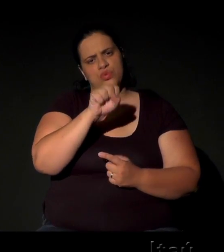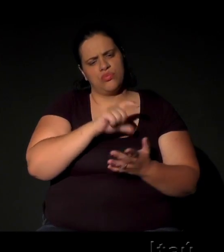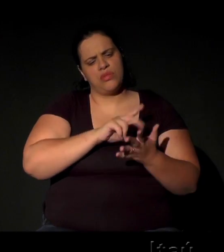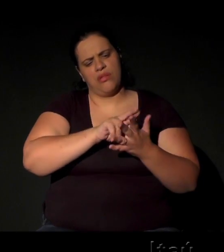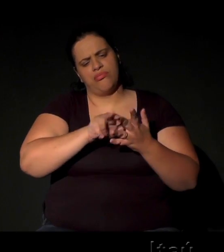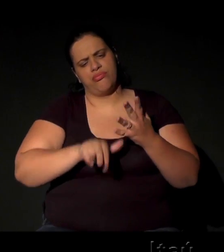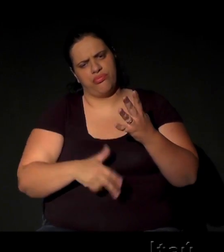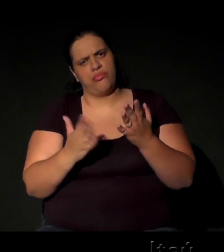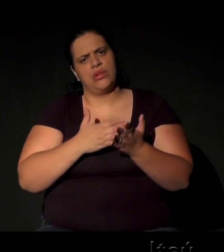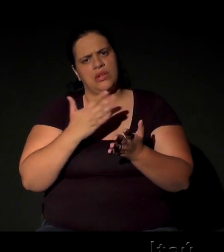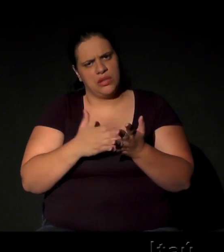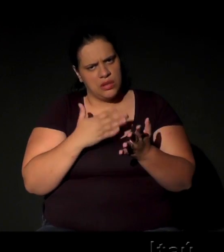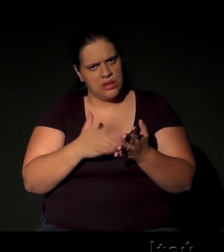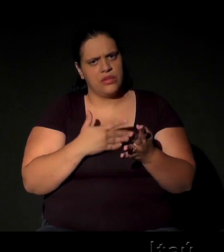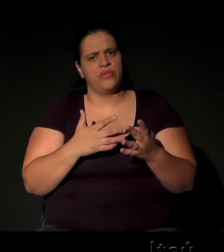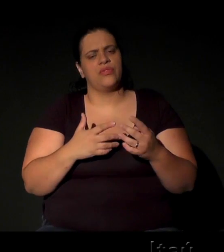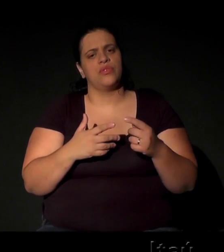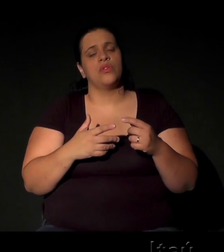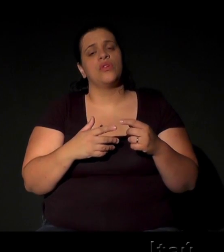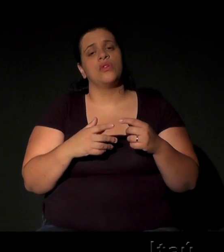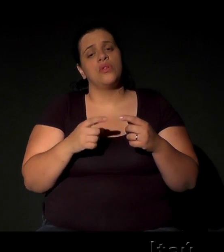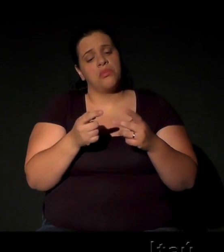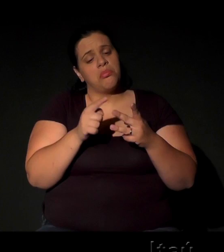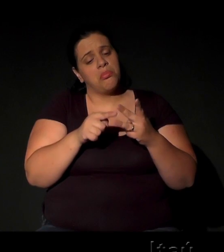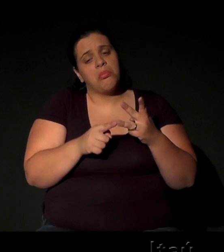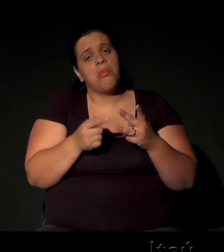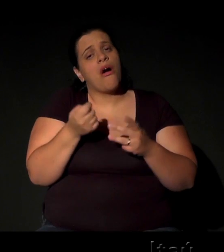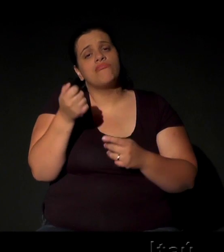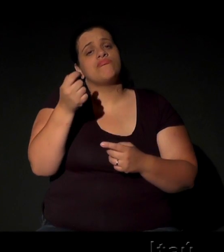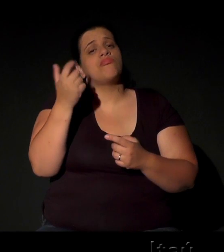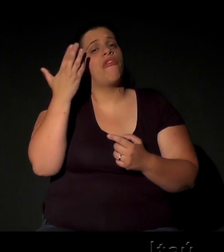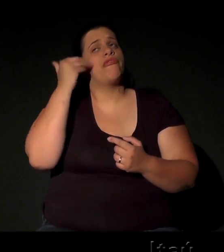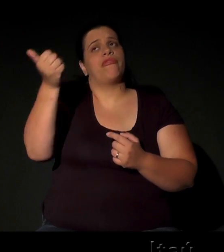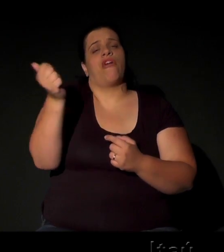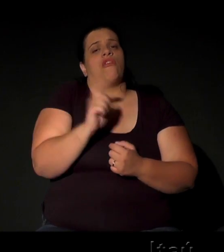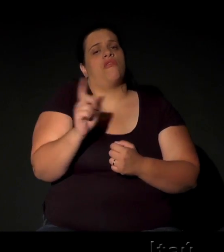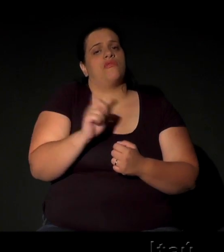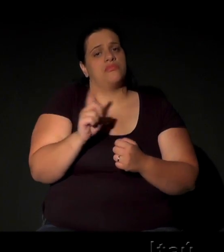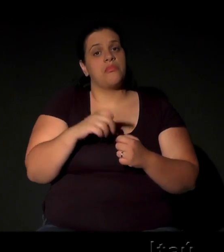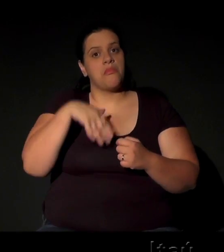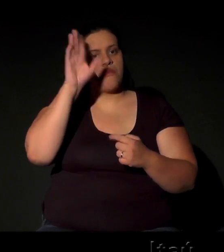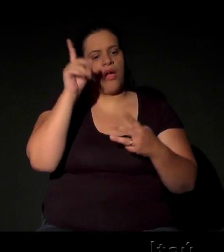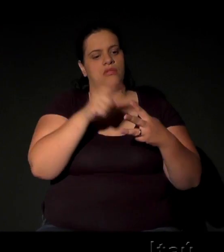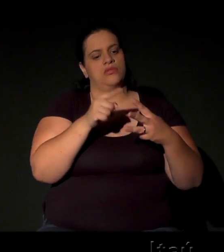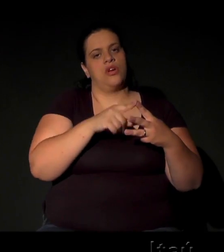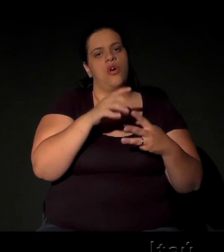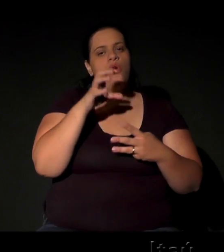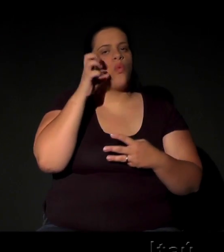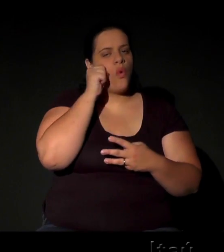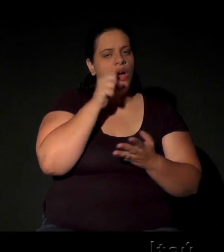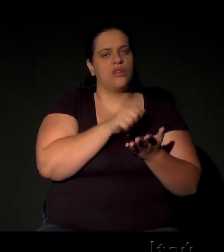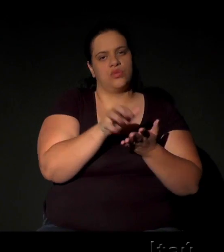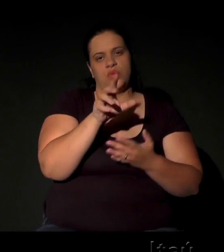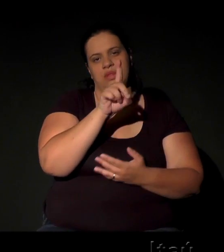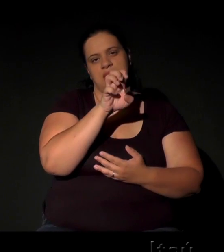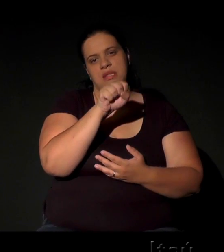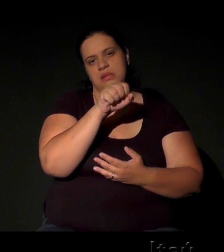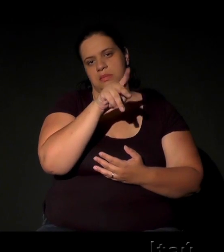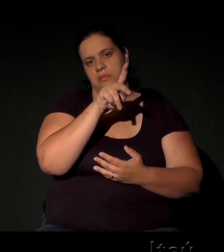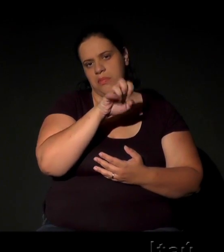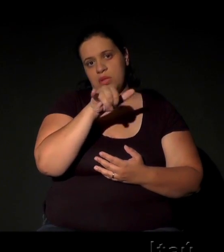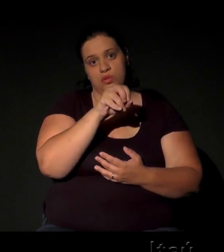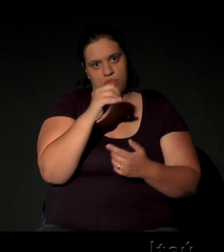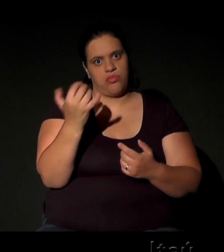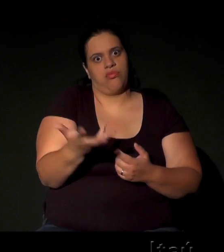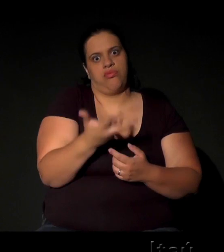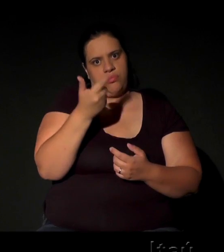o quandoa quarto de alvenarias que são pouco conhecidos né a gente fala mais do quarto de despejo que é incrível necessário que